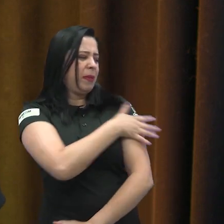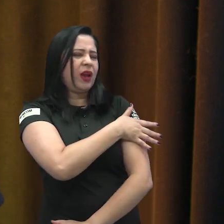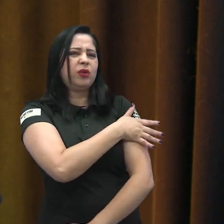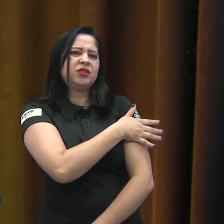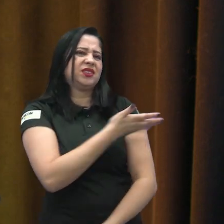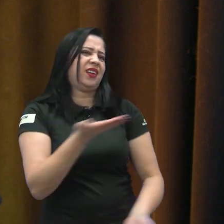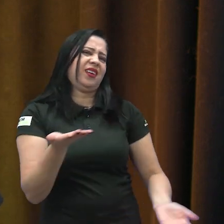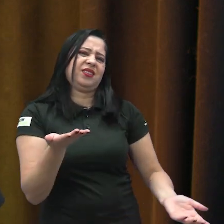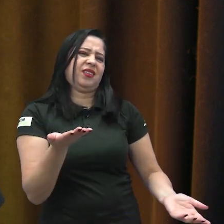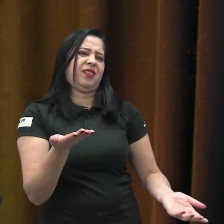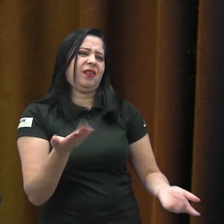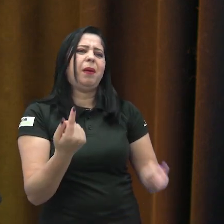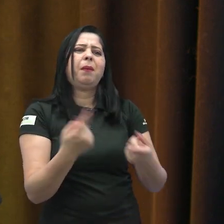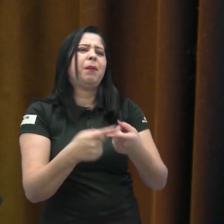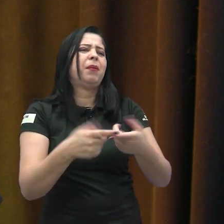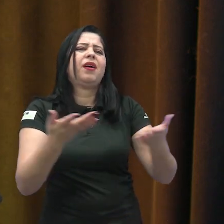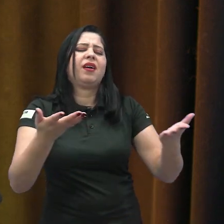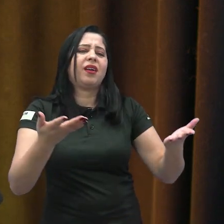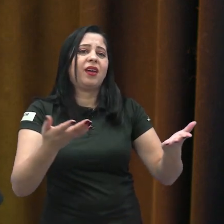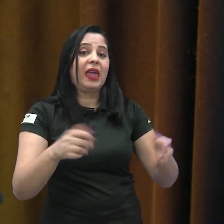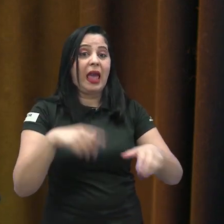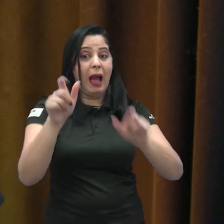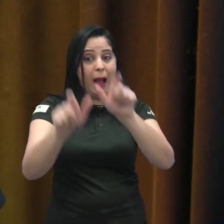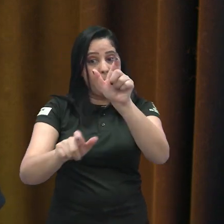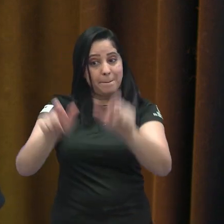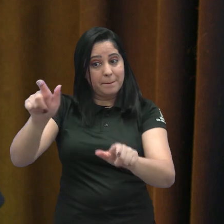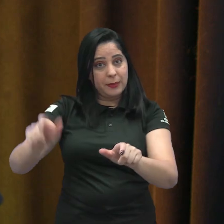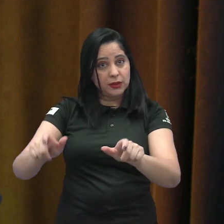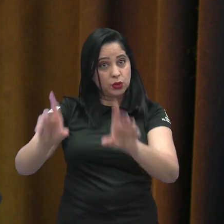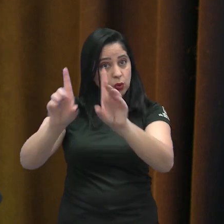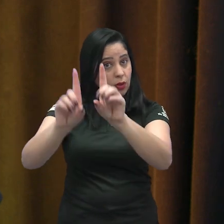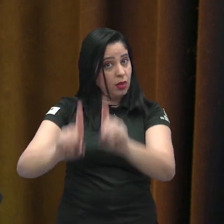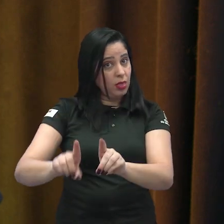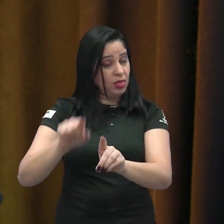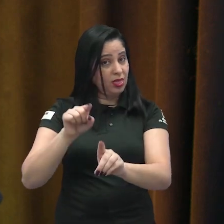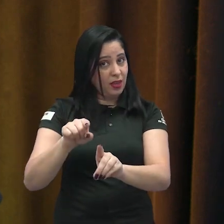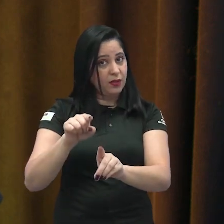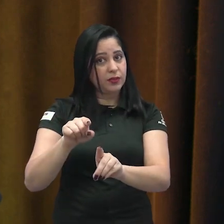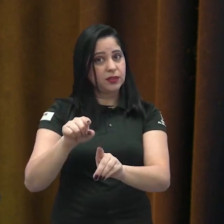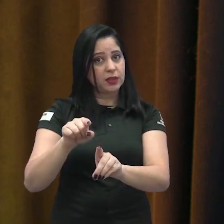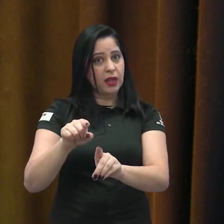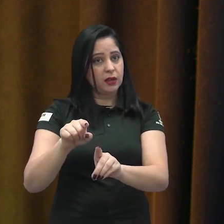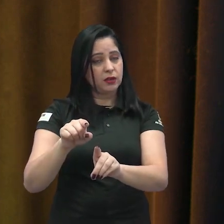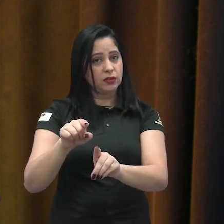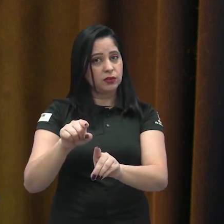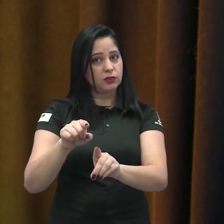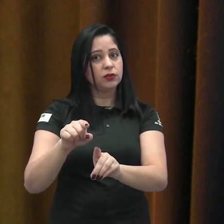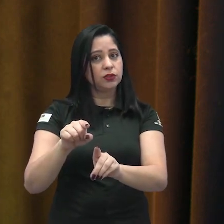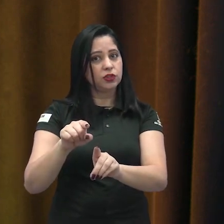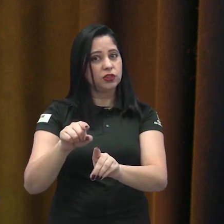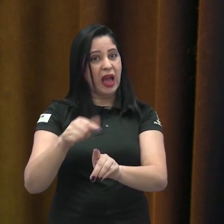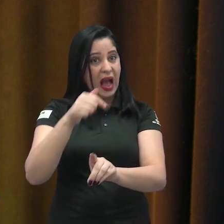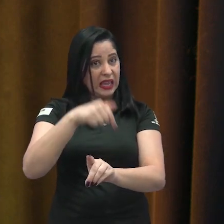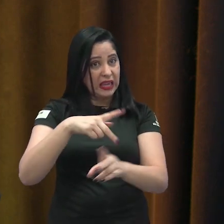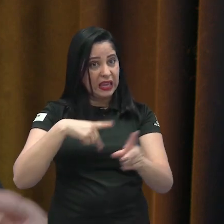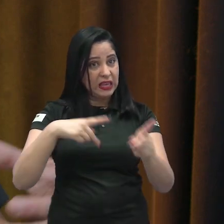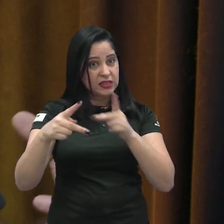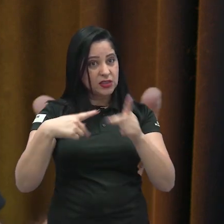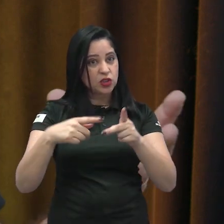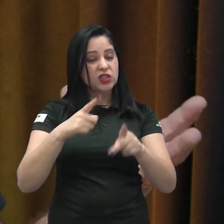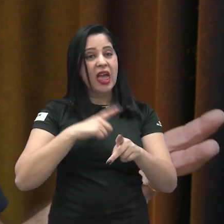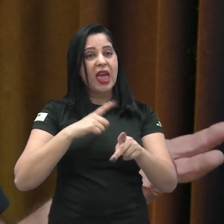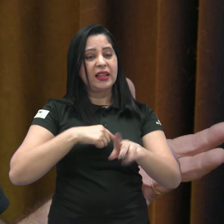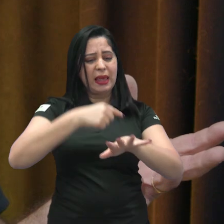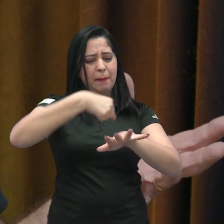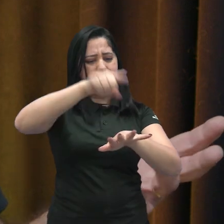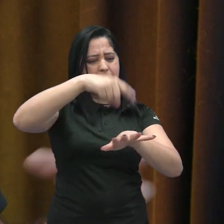na cabeça, as pessoas preconceituosas. E o PCD... elas têm, aqui principalmente em São José, um leque